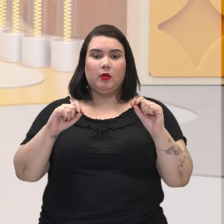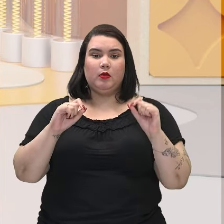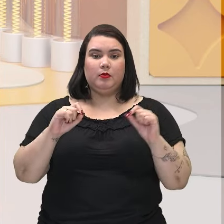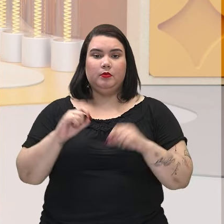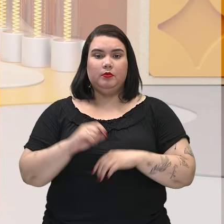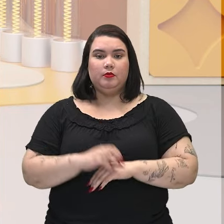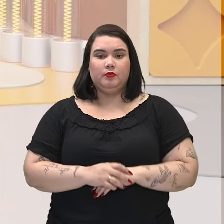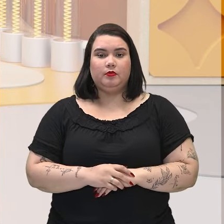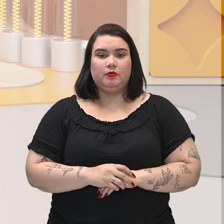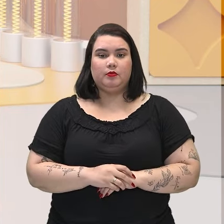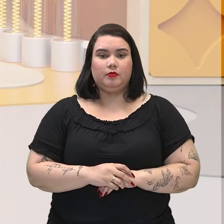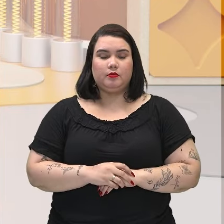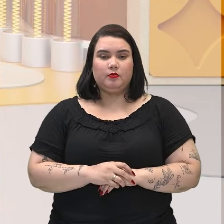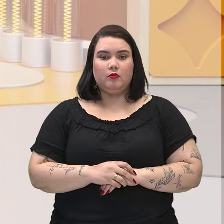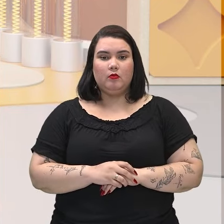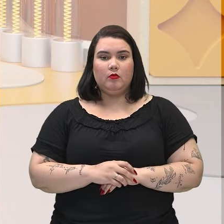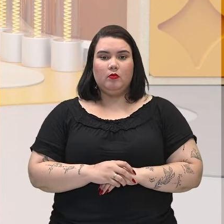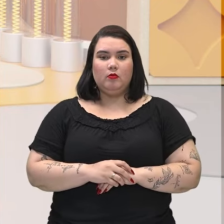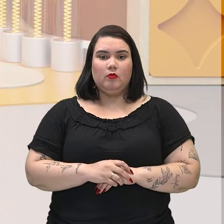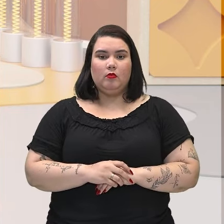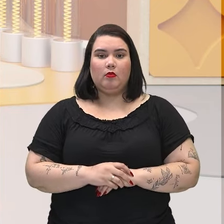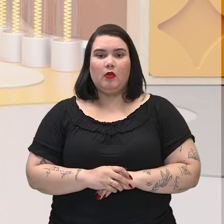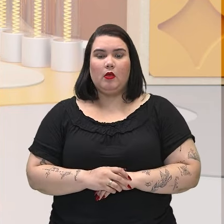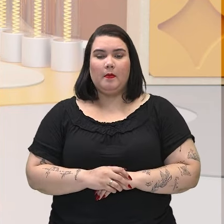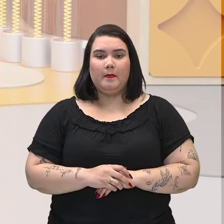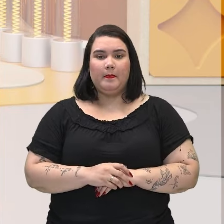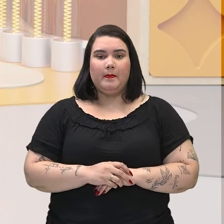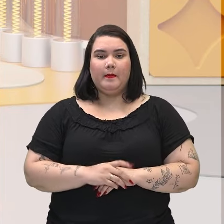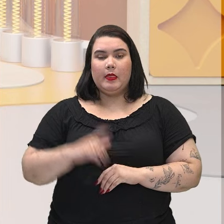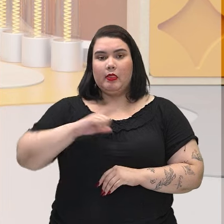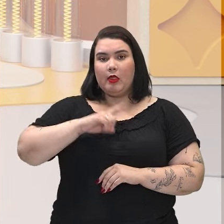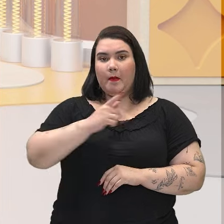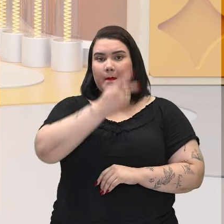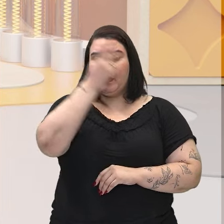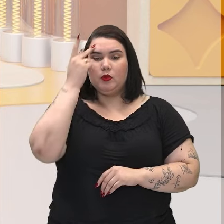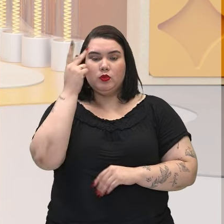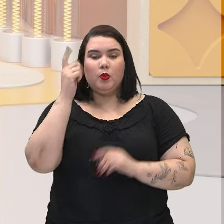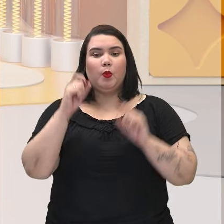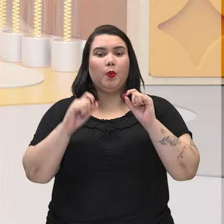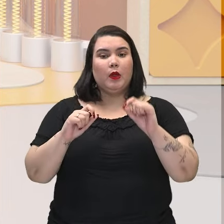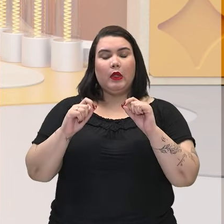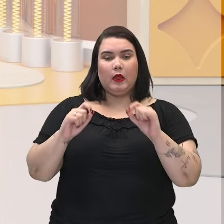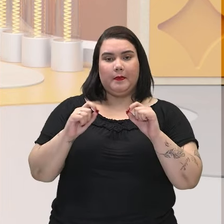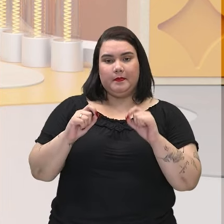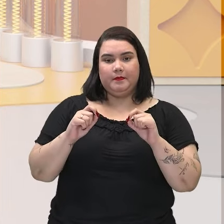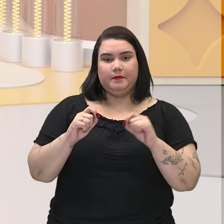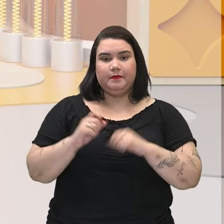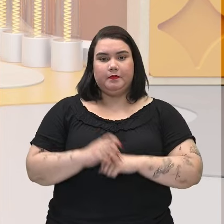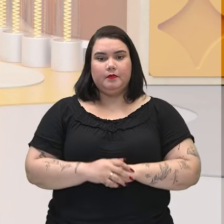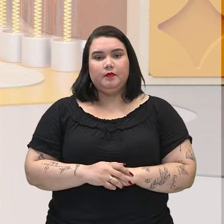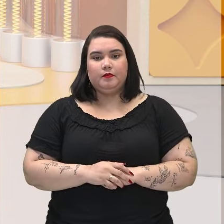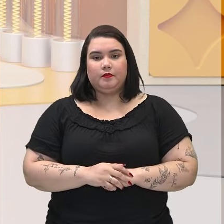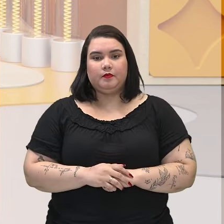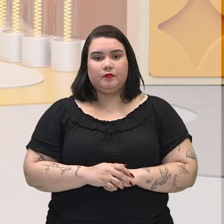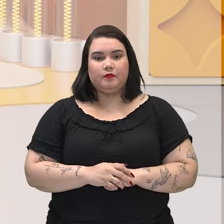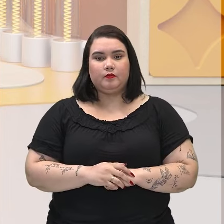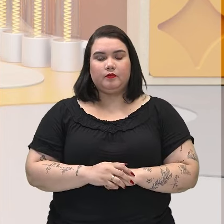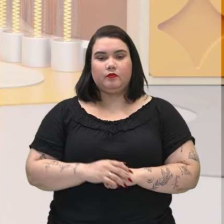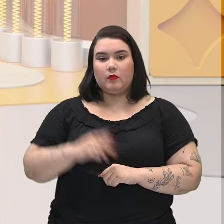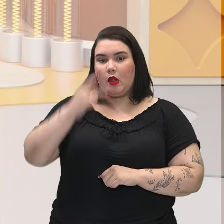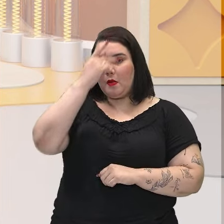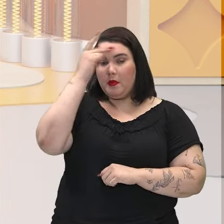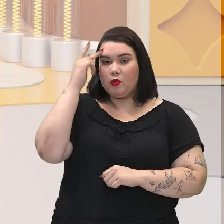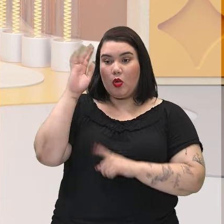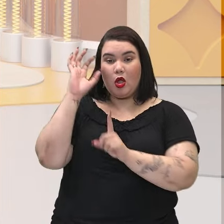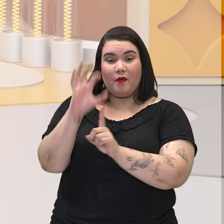a presença de pessoas que vão estar contribuindo não só para trazer o pensamento iluminista para